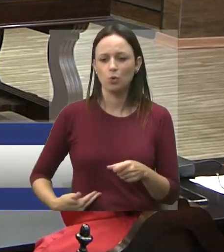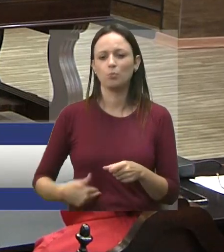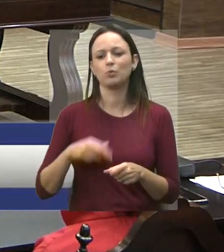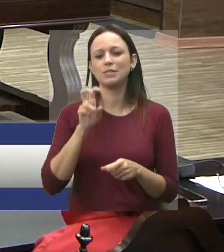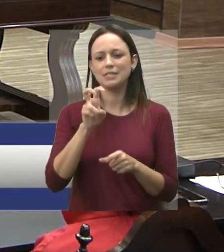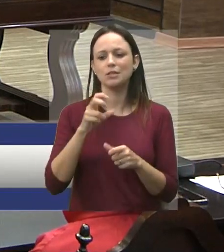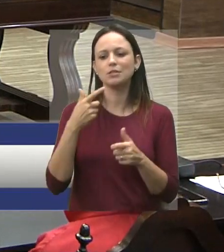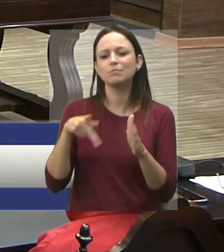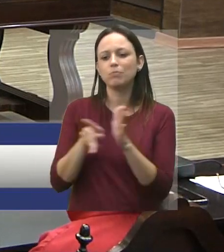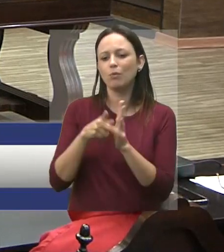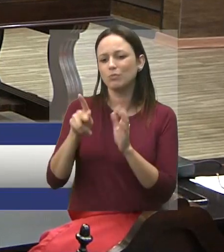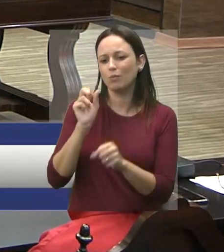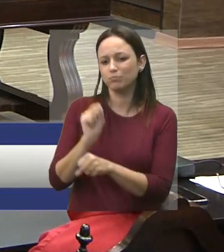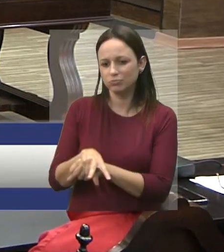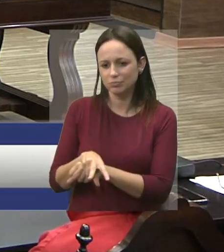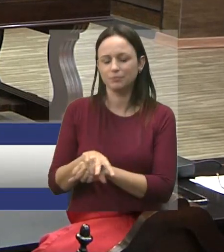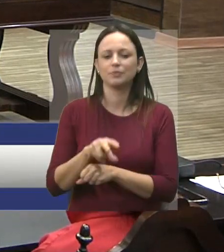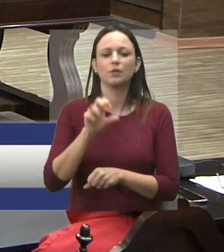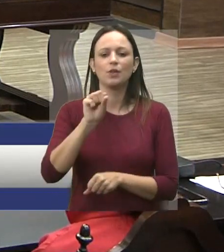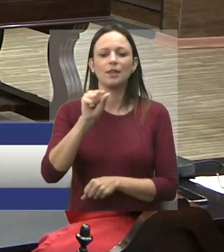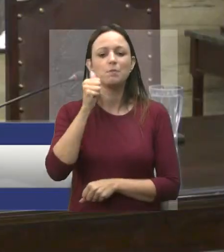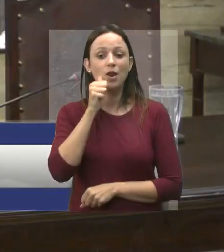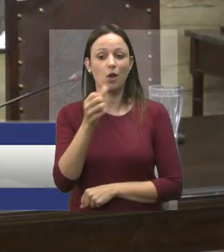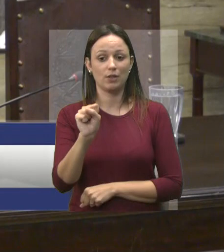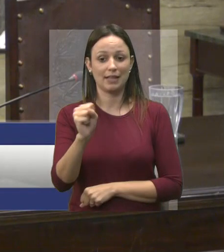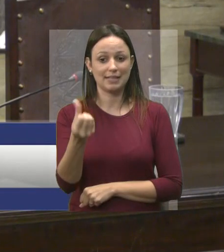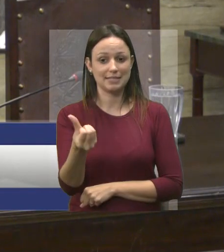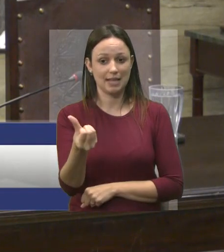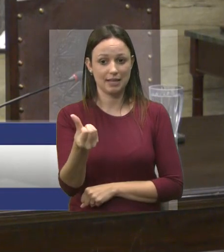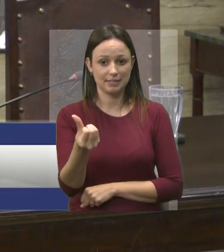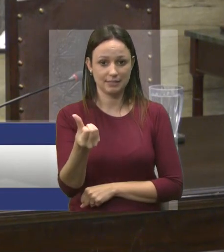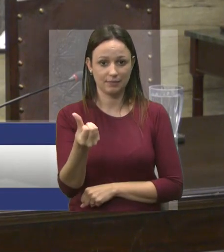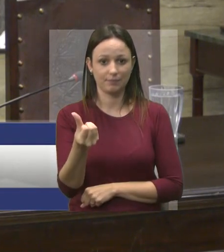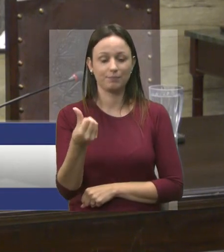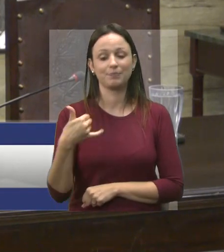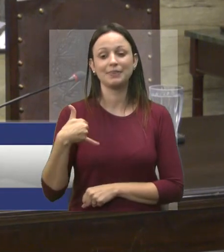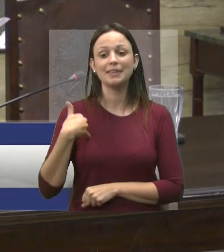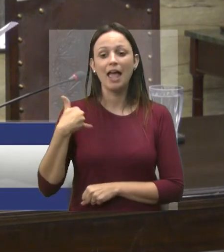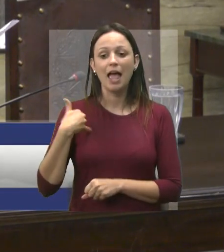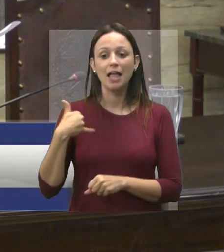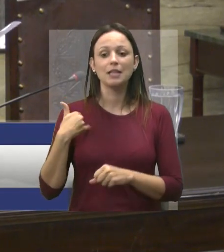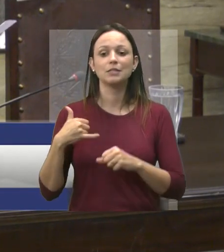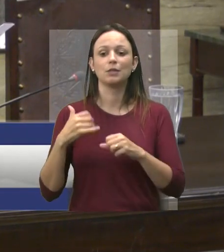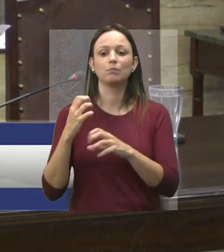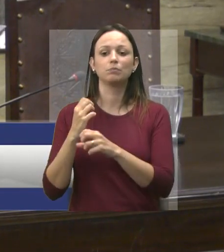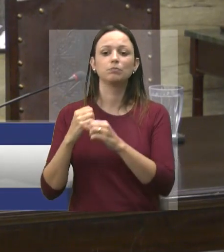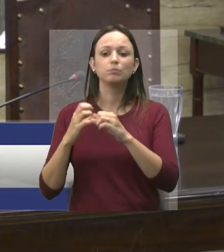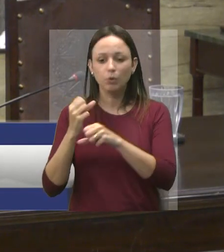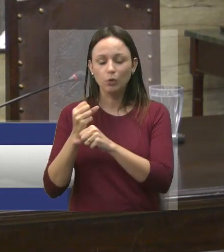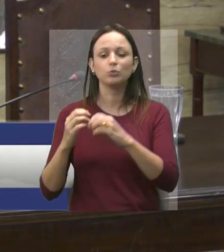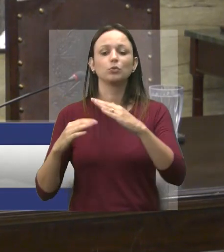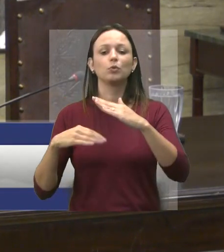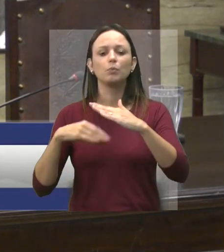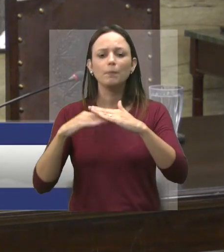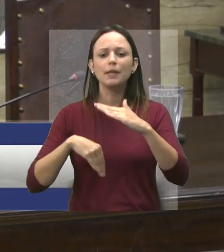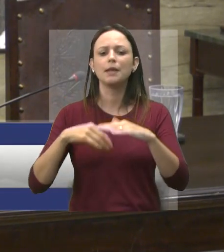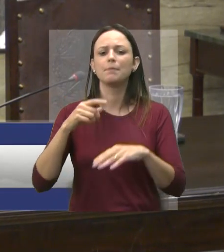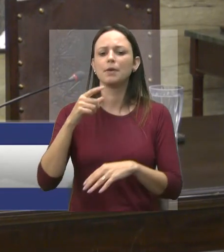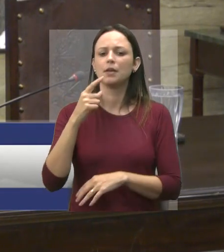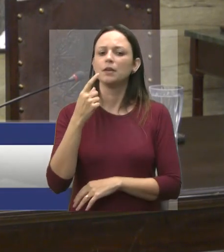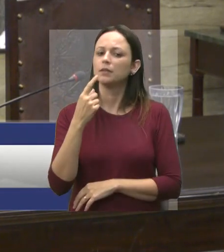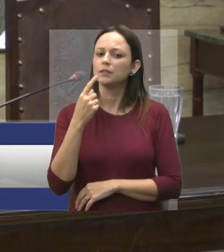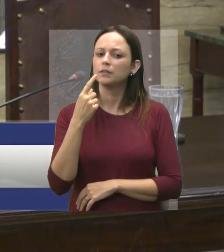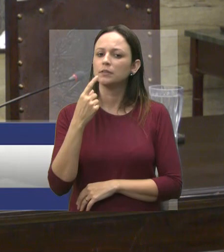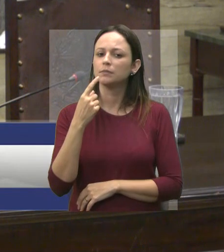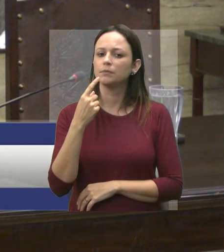de mulher, 86 pontos. A idade mínima para o servidor muda a partir de 2022